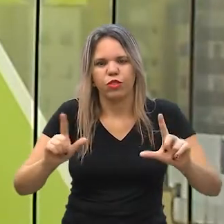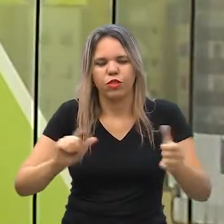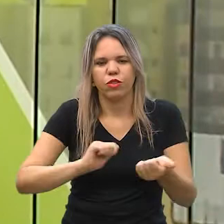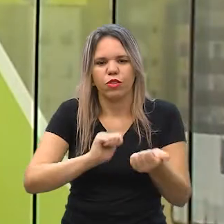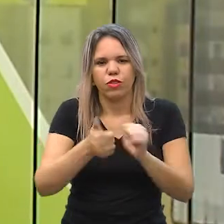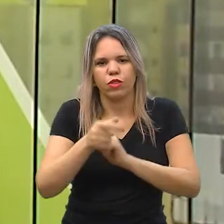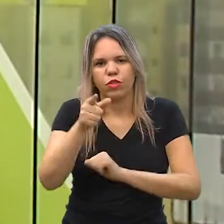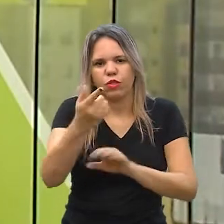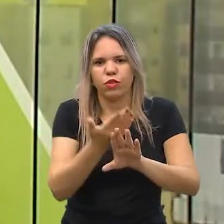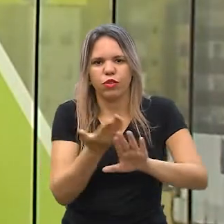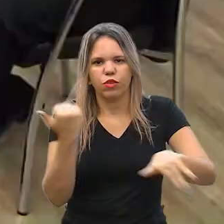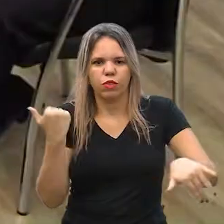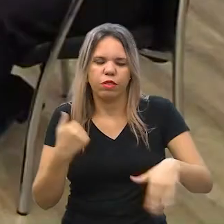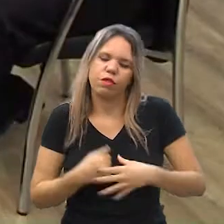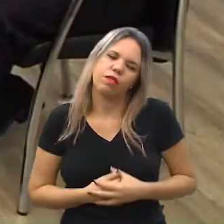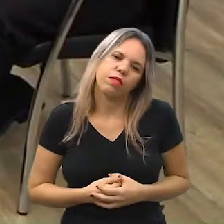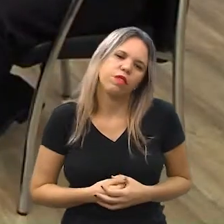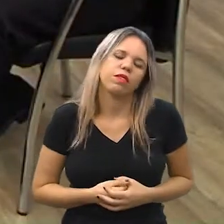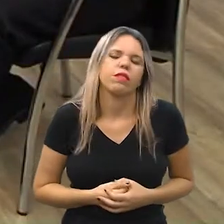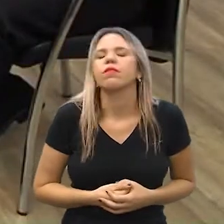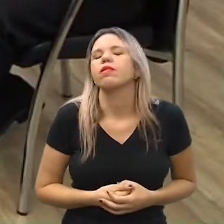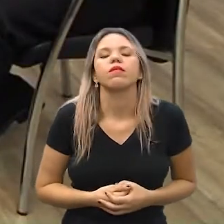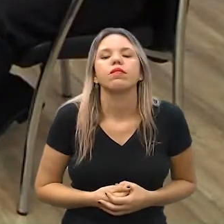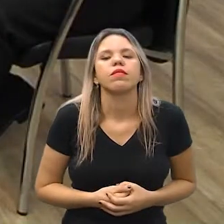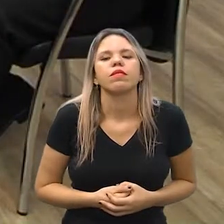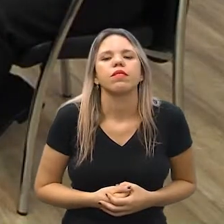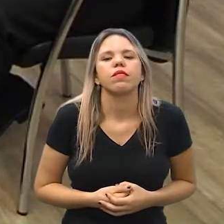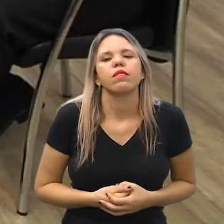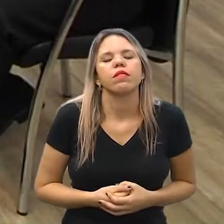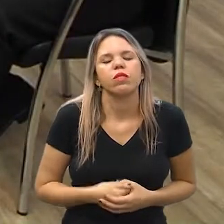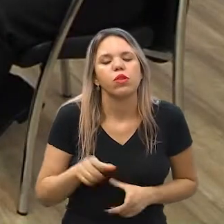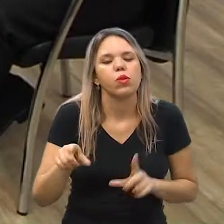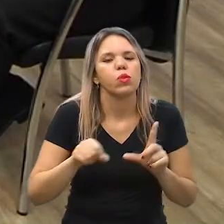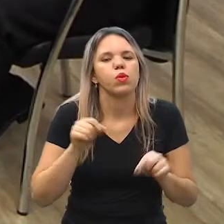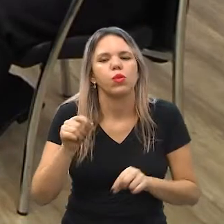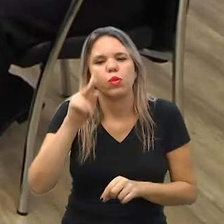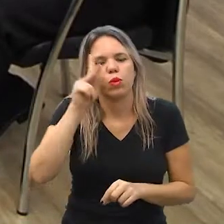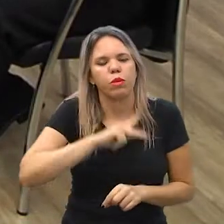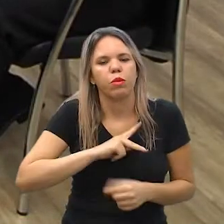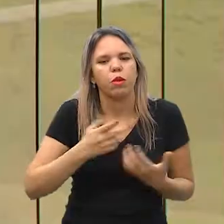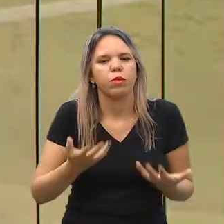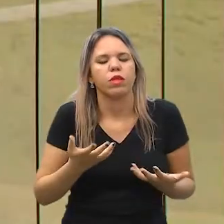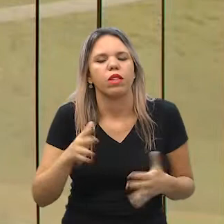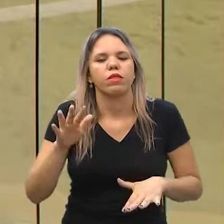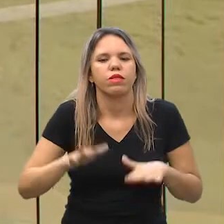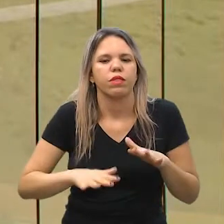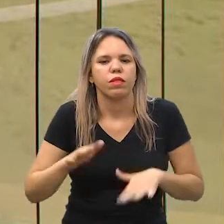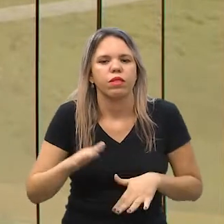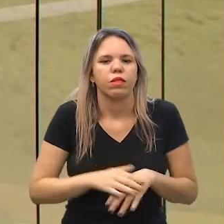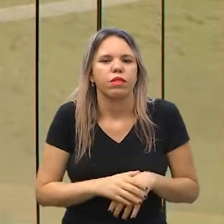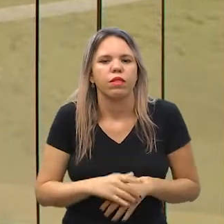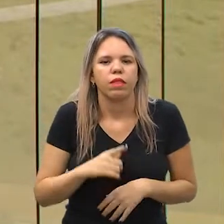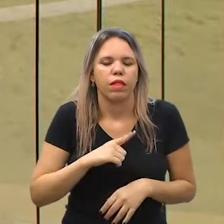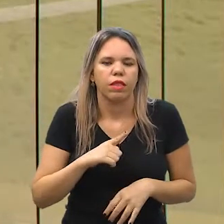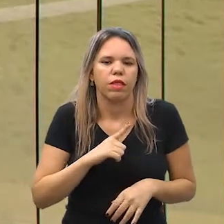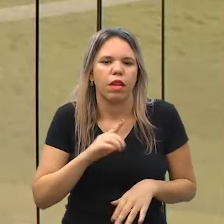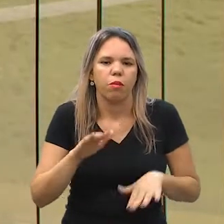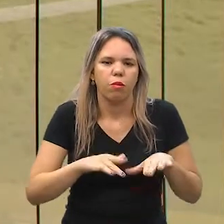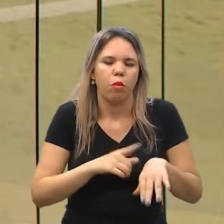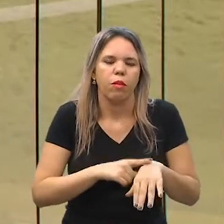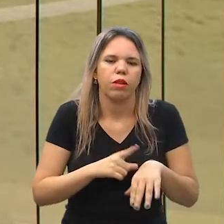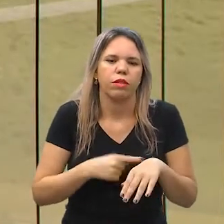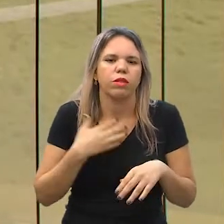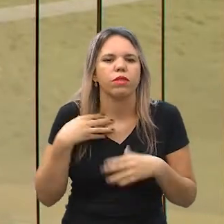esporte que você gosta, ou foi se afastando? Fui me afastando por uma questão de escolha mesmo. Às vezes existem